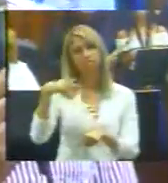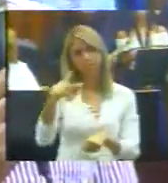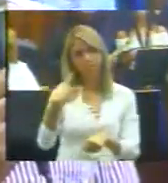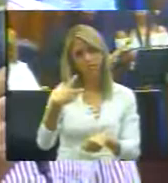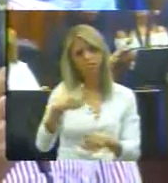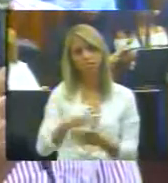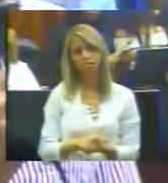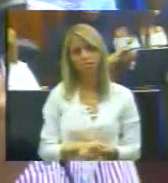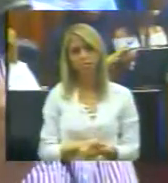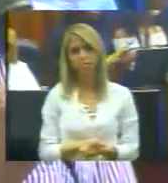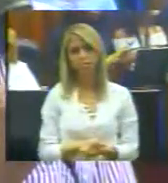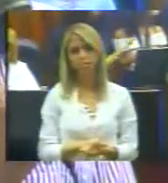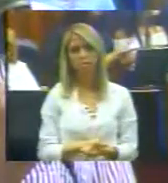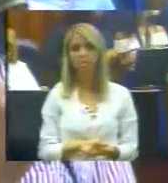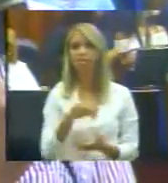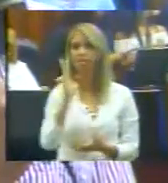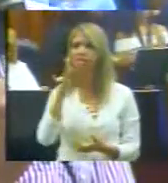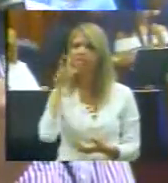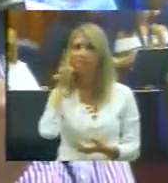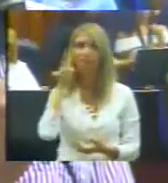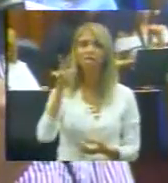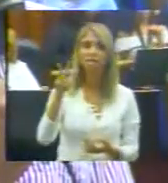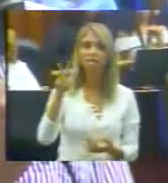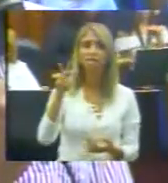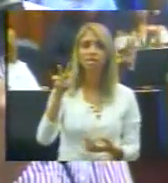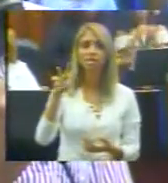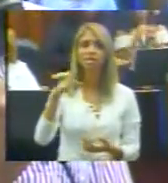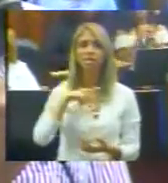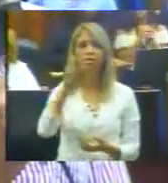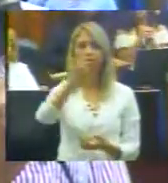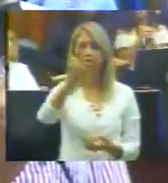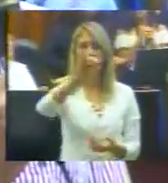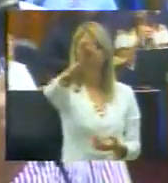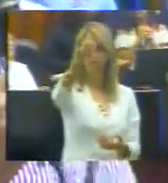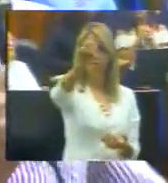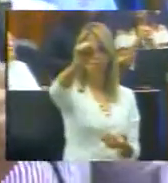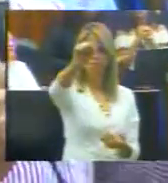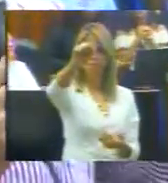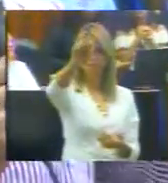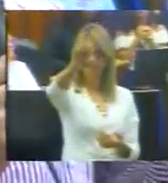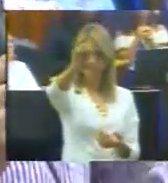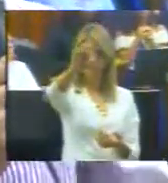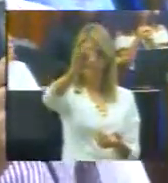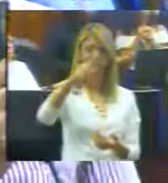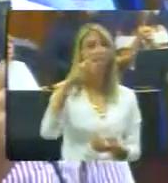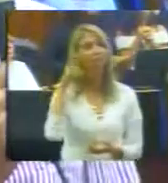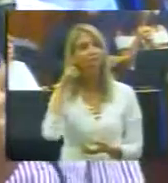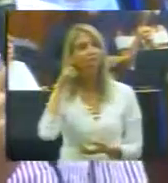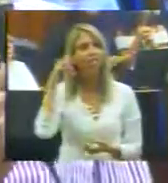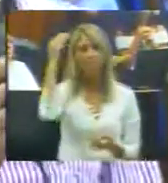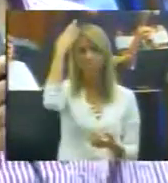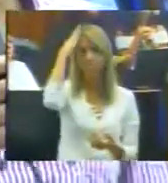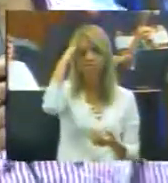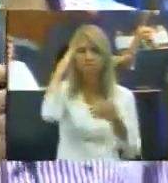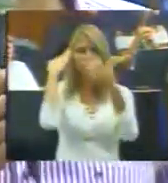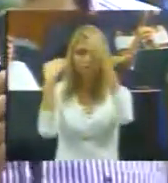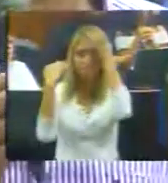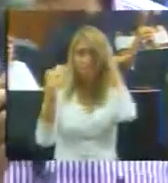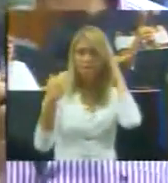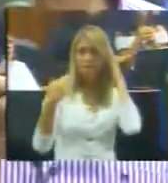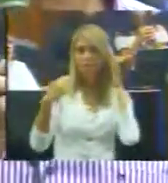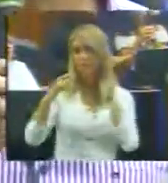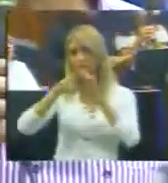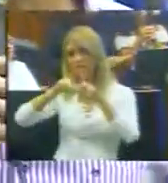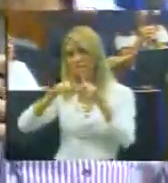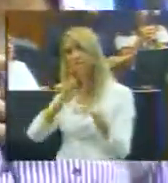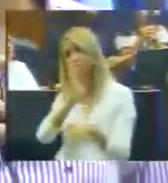juvenis. Eu vi agora ali, Aquiles, quando você anunciou o Zé Ricardo, né, Zé Ricardo? Está com penteado diferente. Zé Ricardo foi